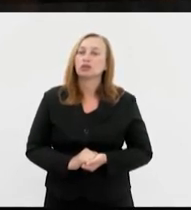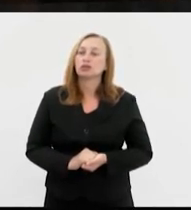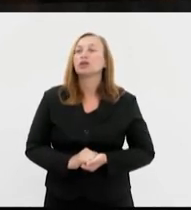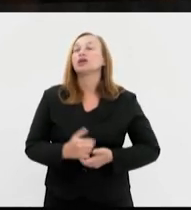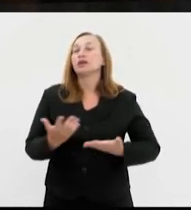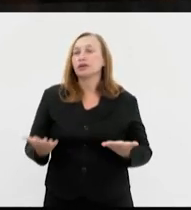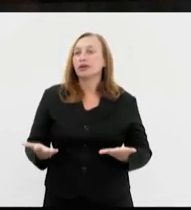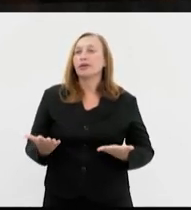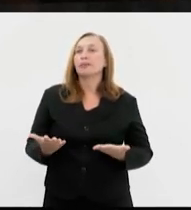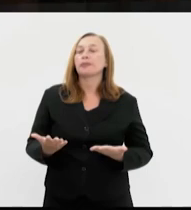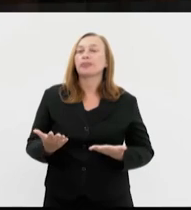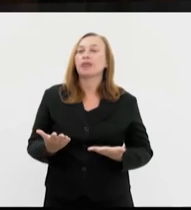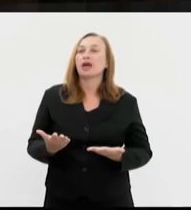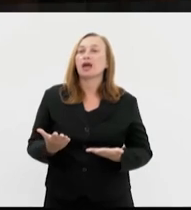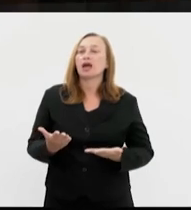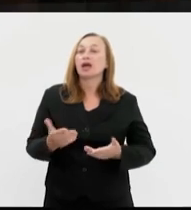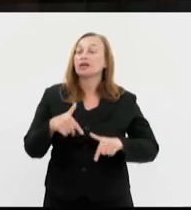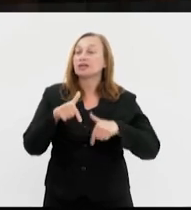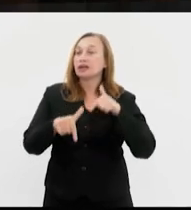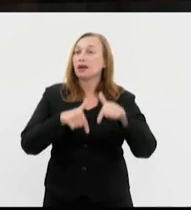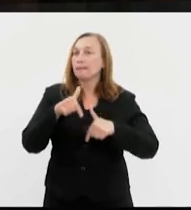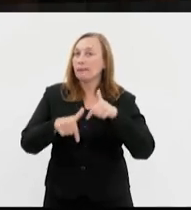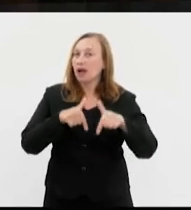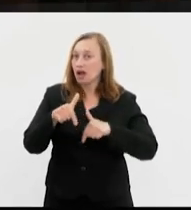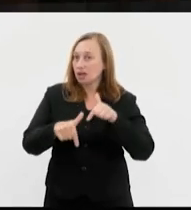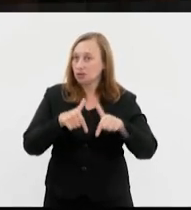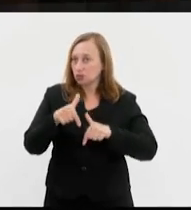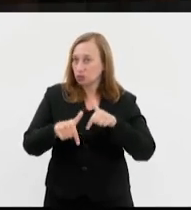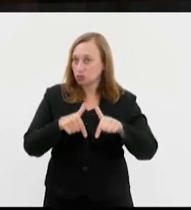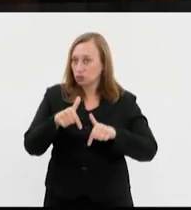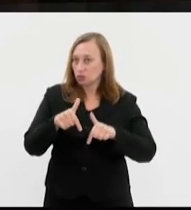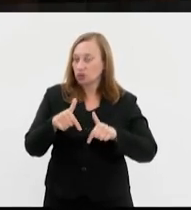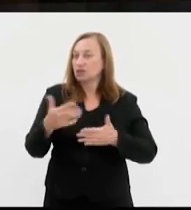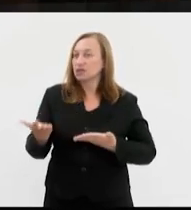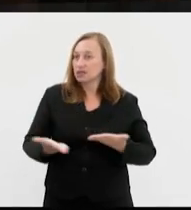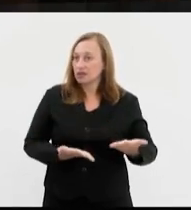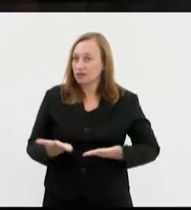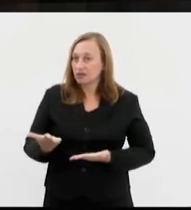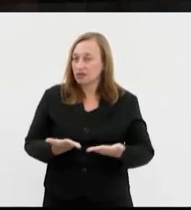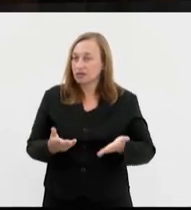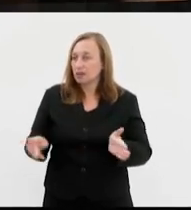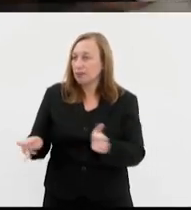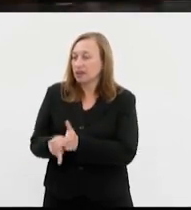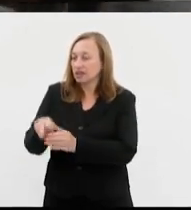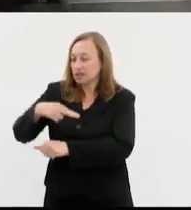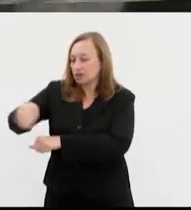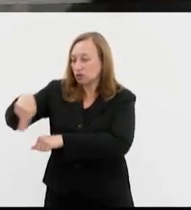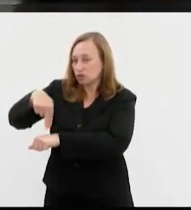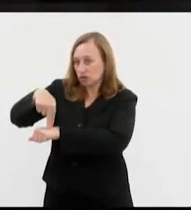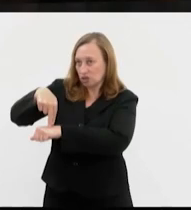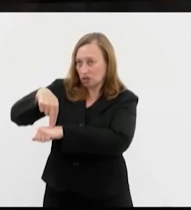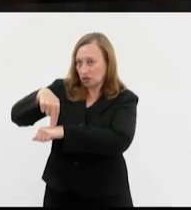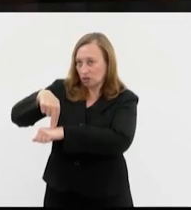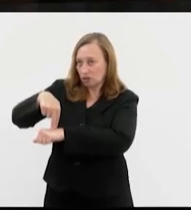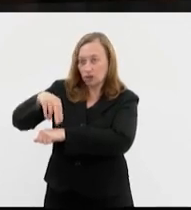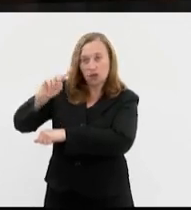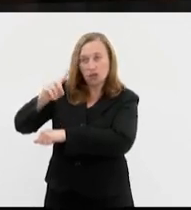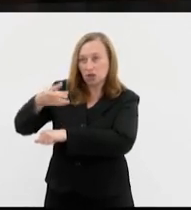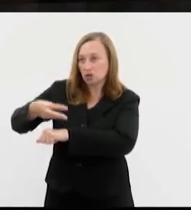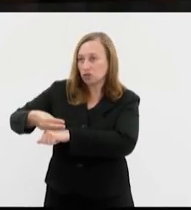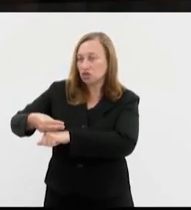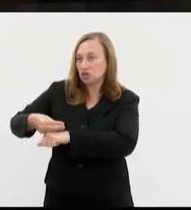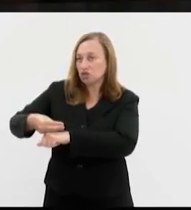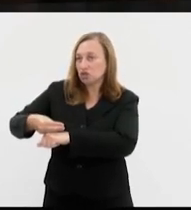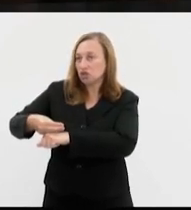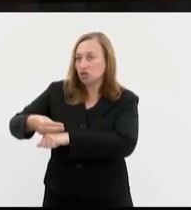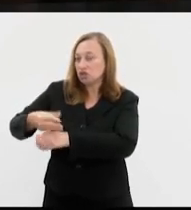União, aliás, como prática da União, só cria contribuição para eles, porque não partilha com ninguém, e para